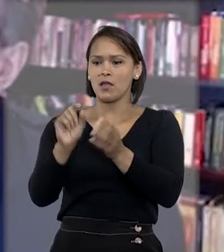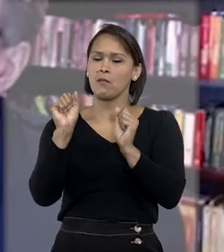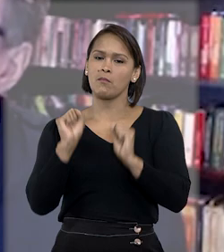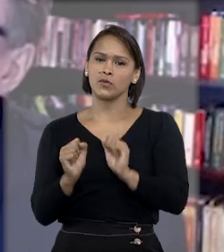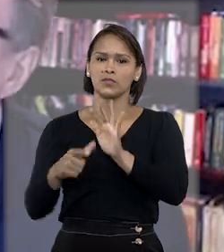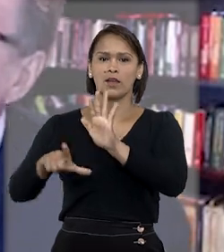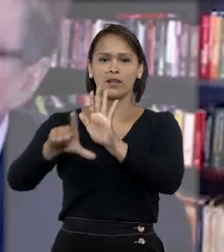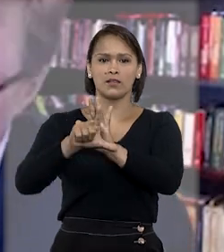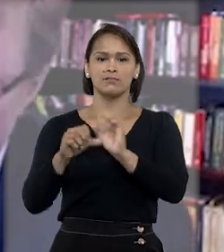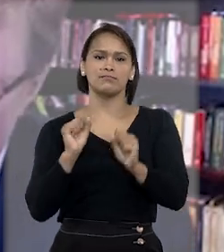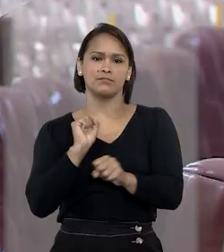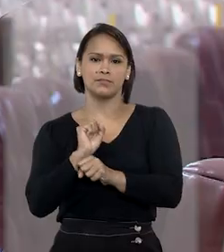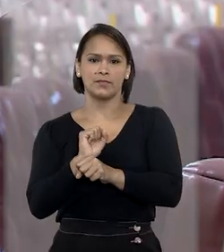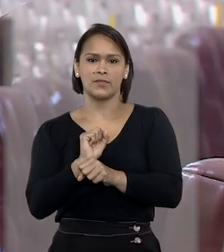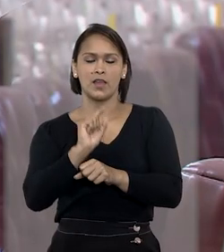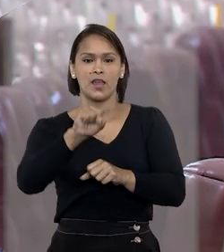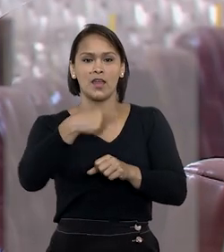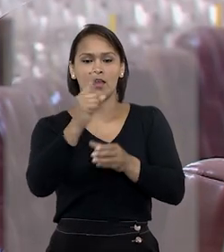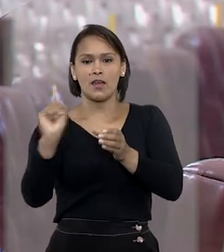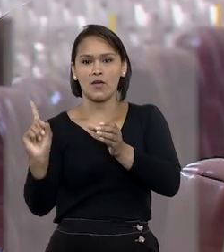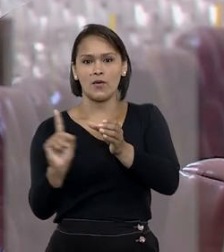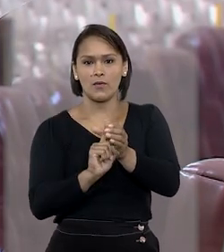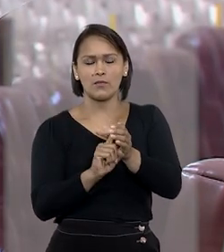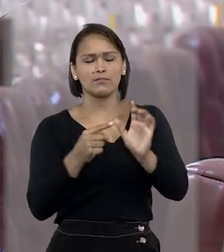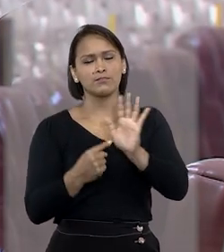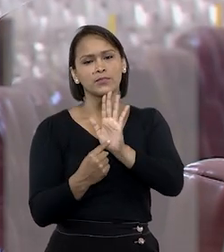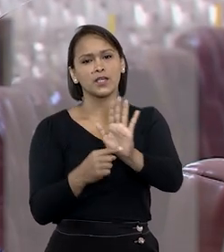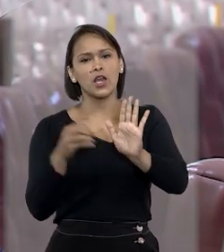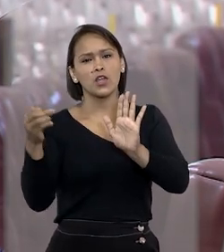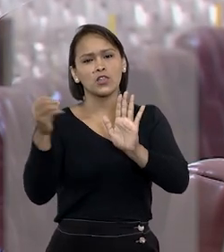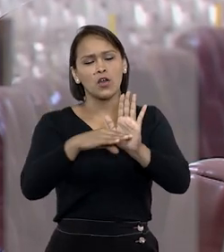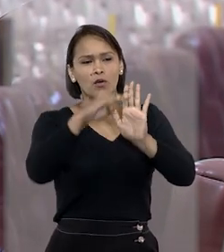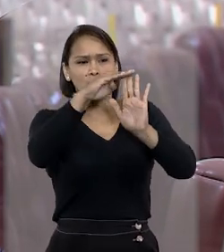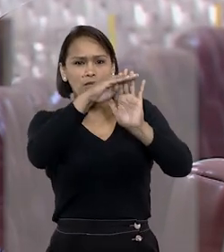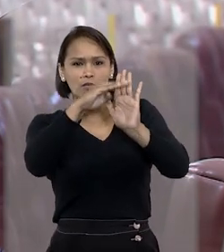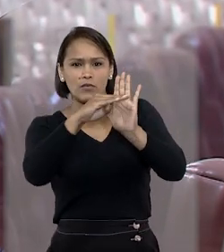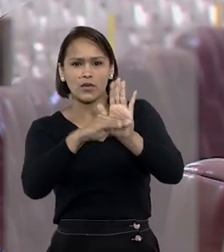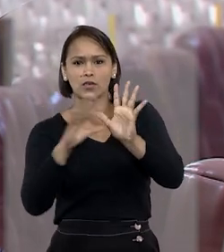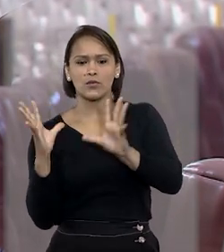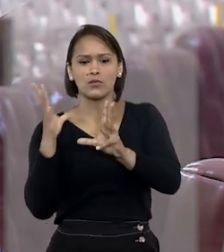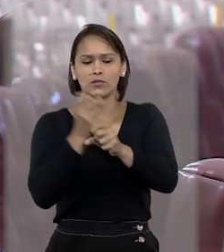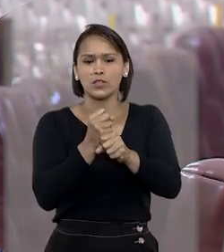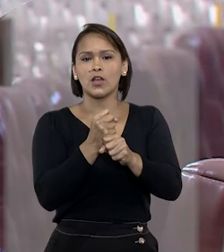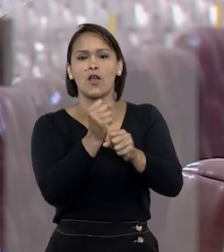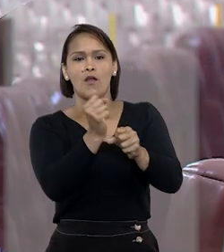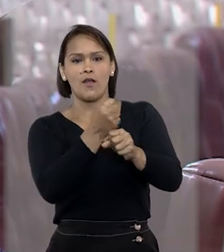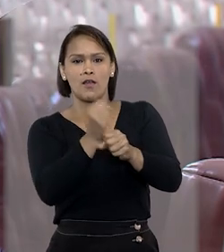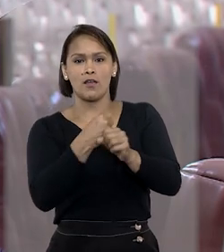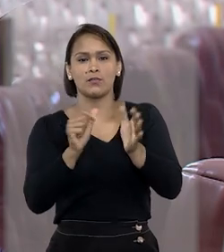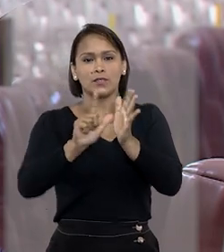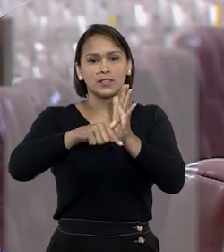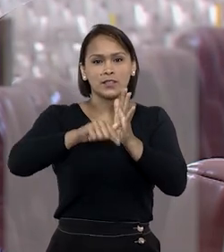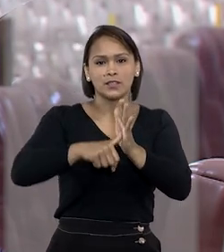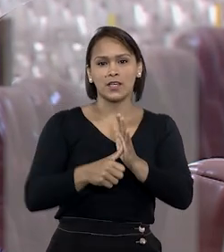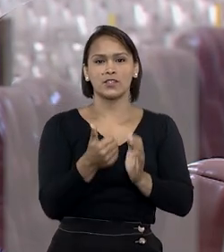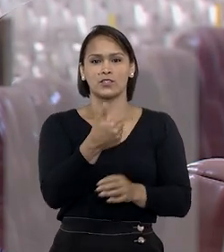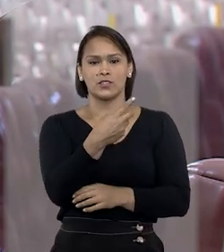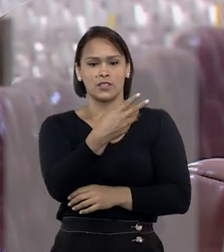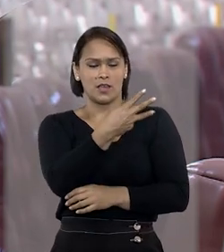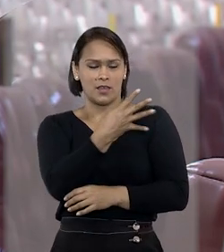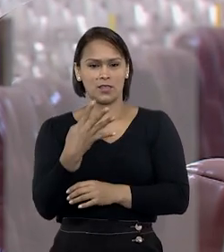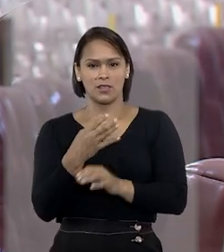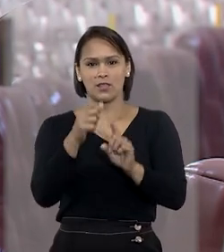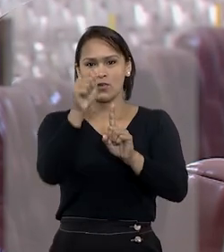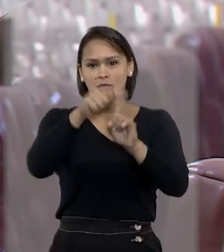que ele pudesse legitimamente esperar após a Incorporadora apresentar novo cronograma de conclusão da obra com atraso de cerca de